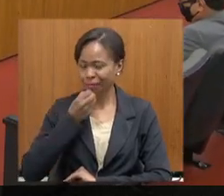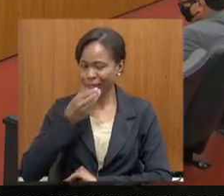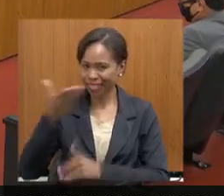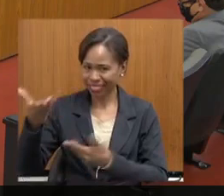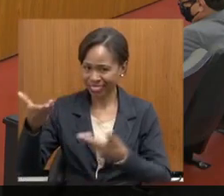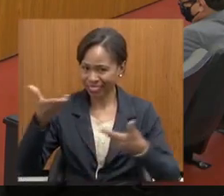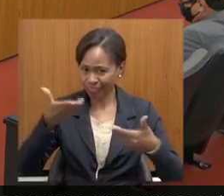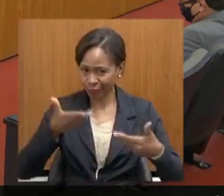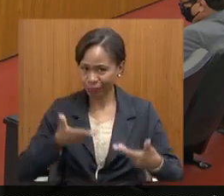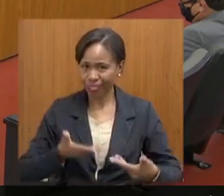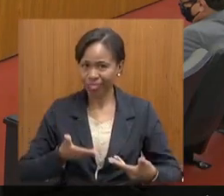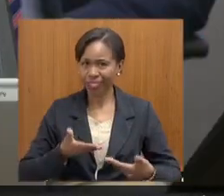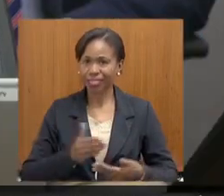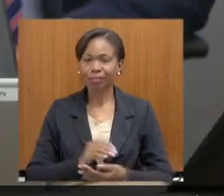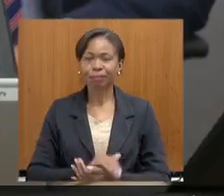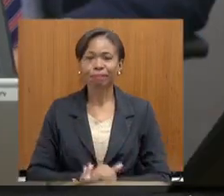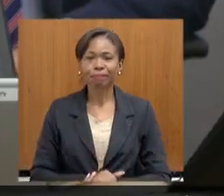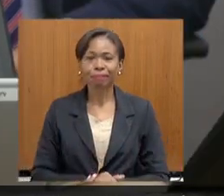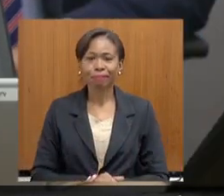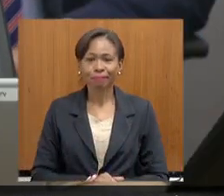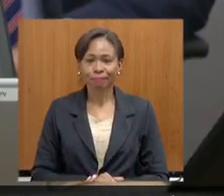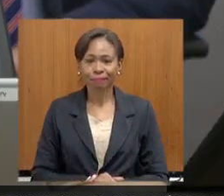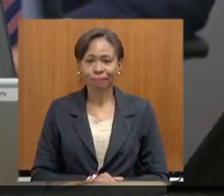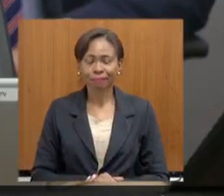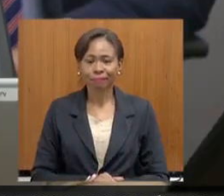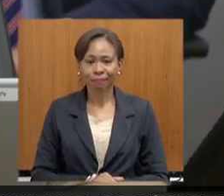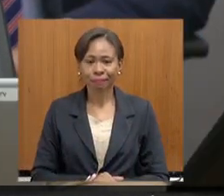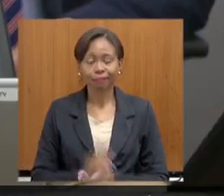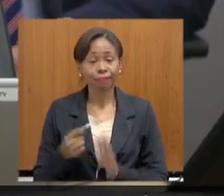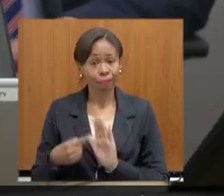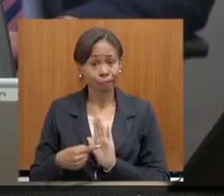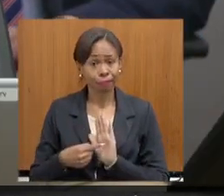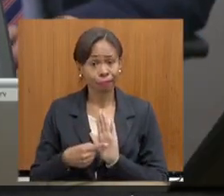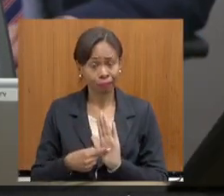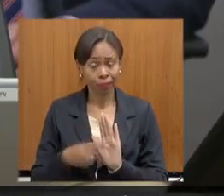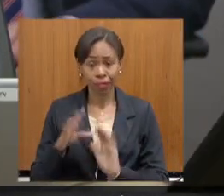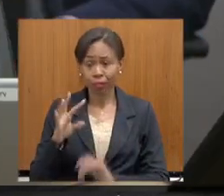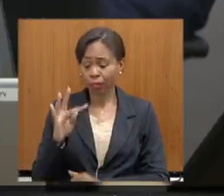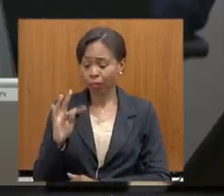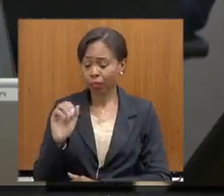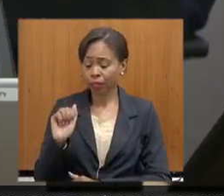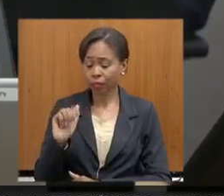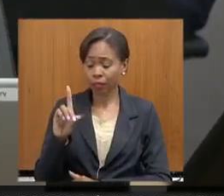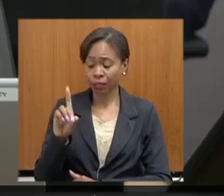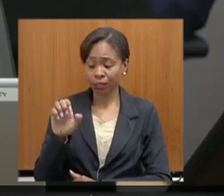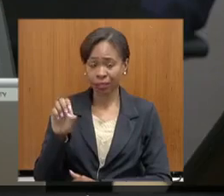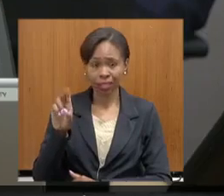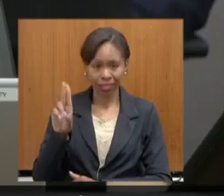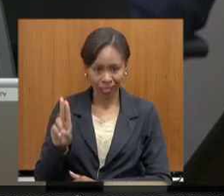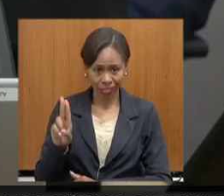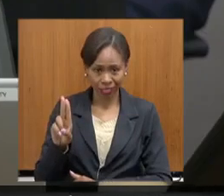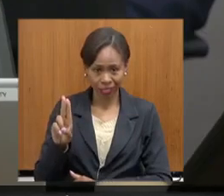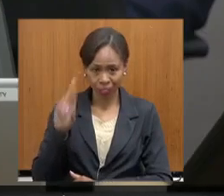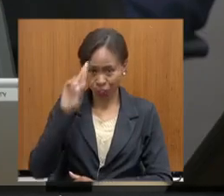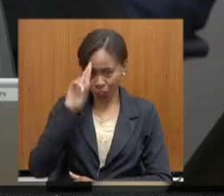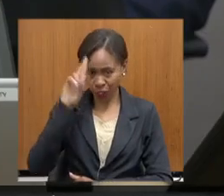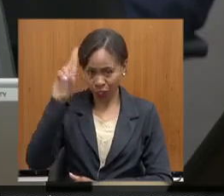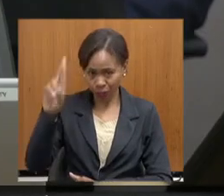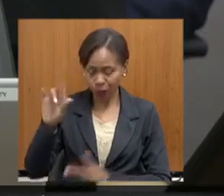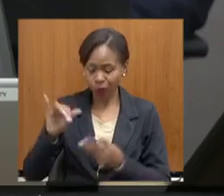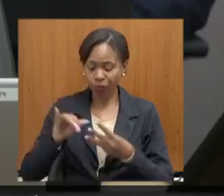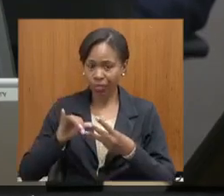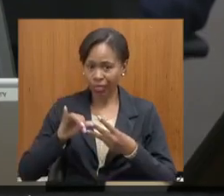está aqui nesta comissão registramos as presenças do Senhor Tadeu Antunes diretor da Cemig